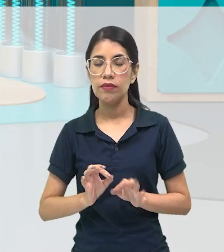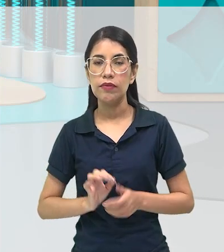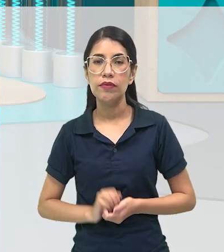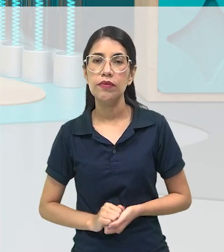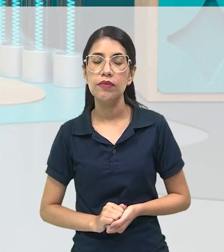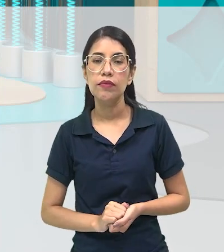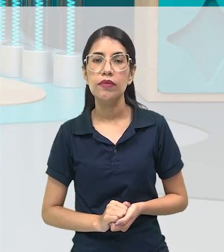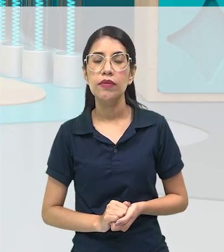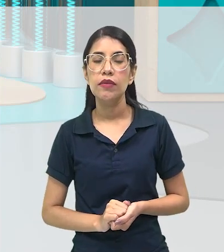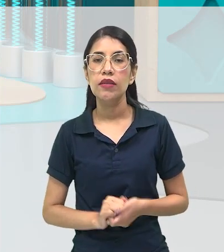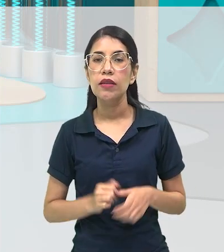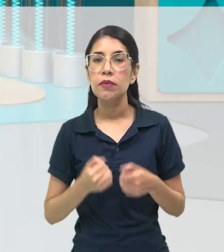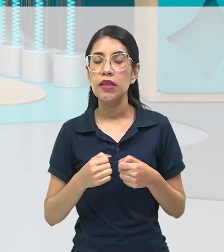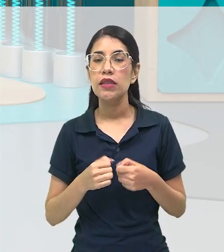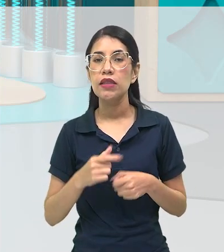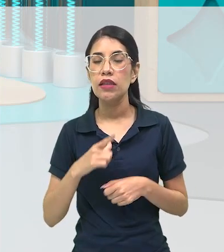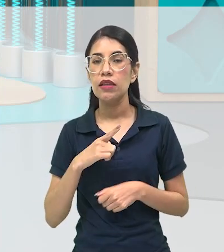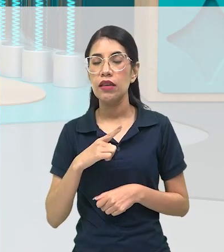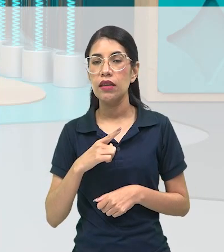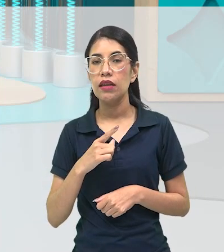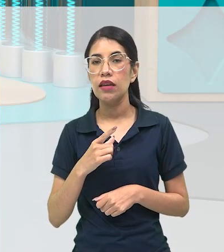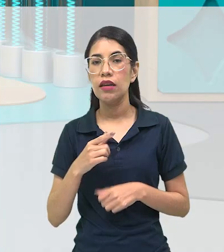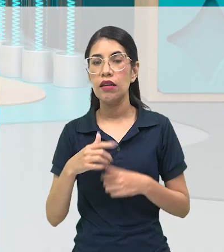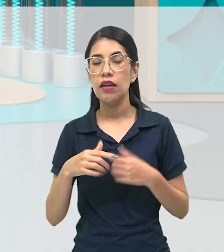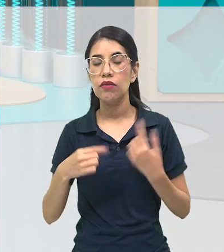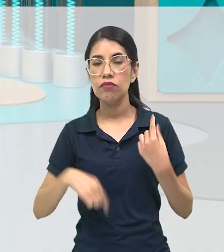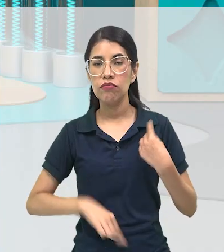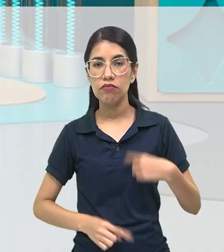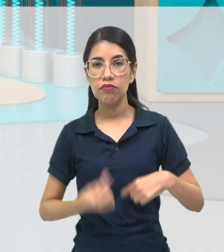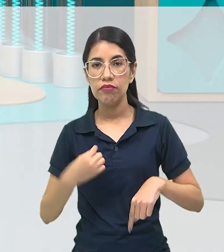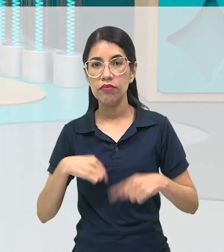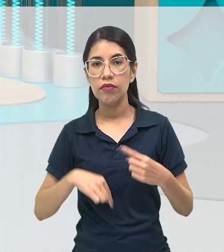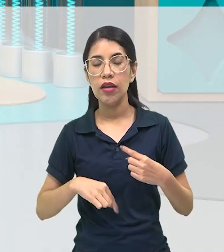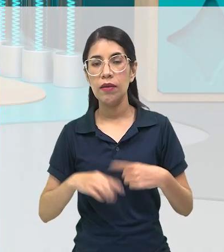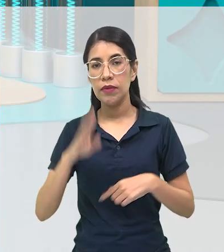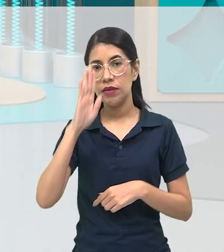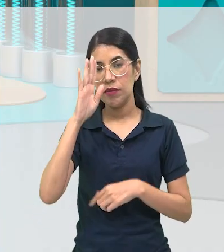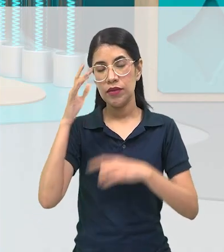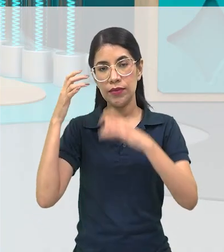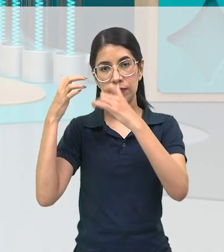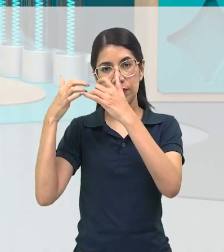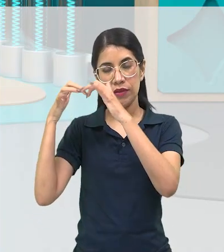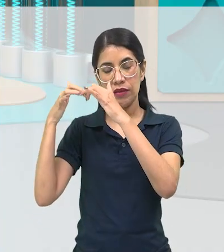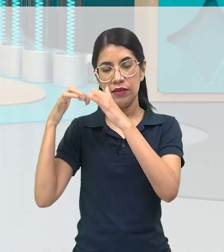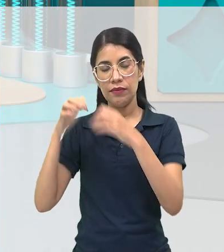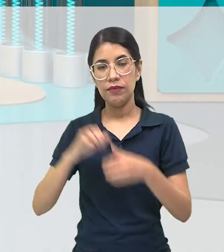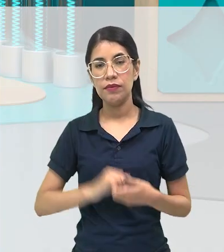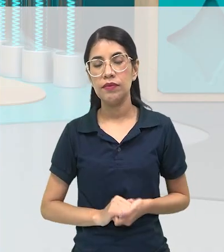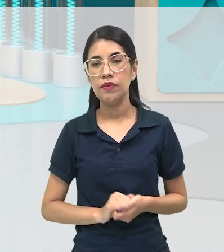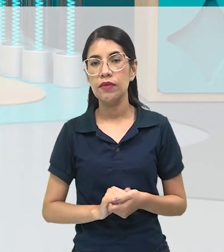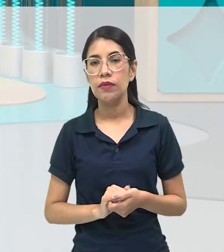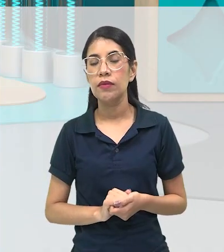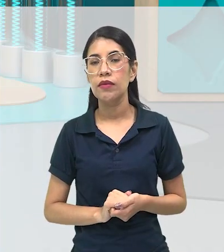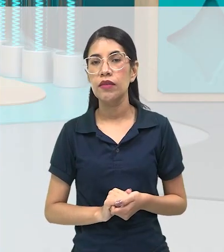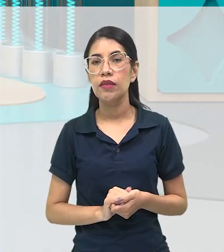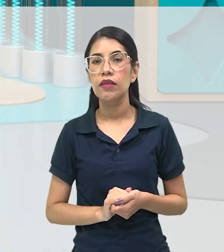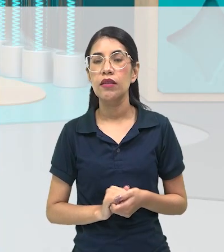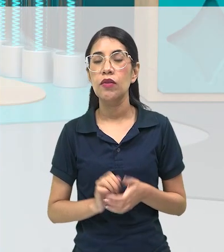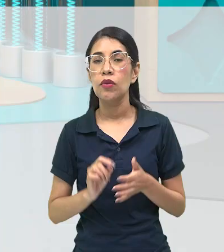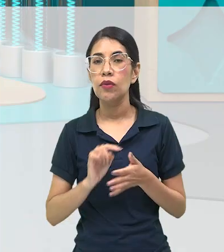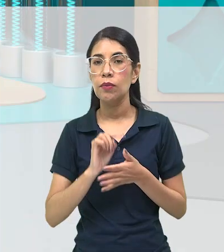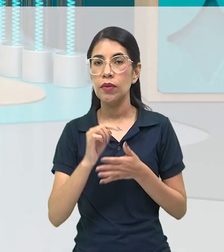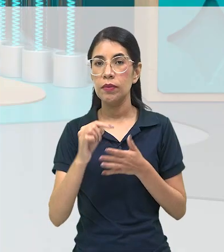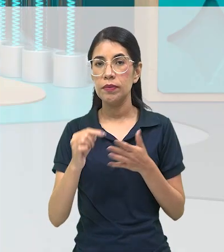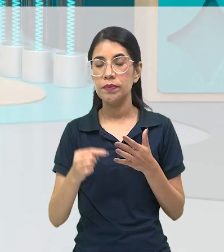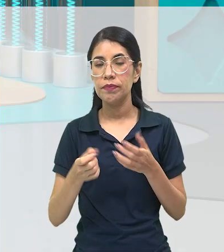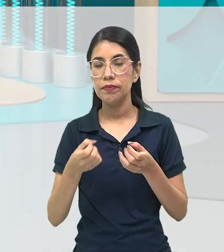né, que está precisando ali de irrigação, principalmente o cérebro. Então, geralmente, todos aqueles fatores que eu disse, eles causam